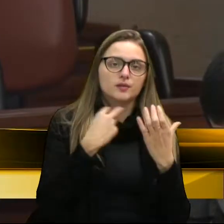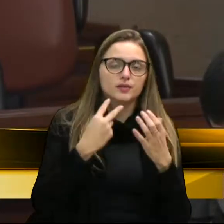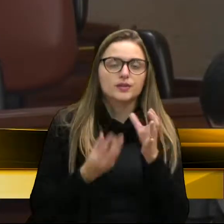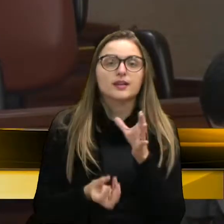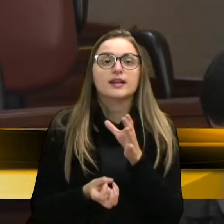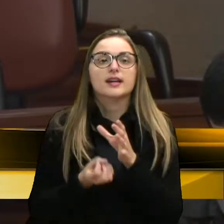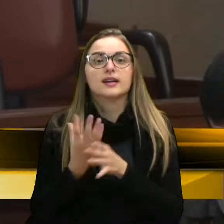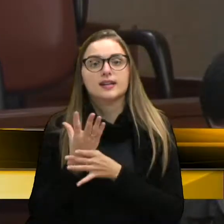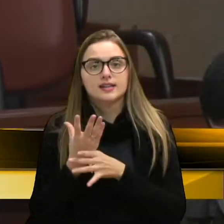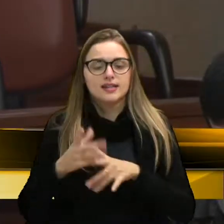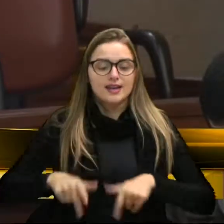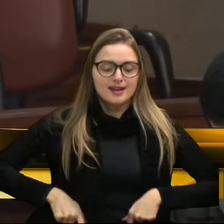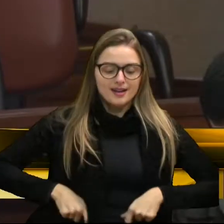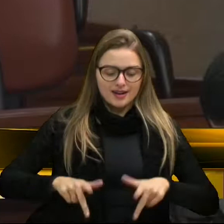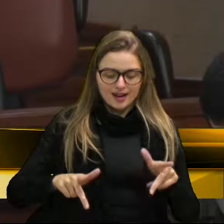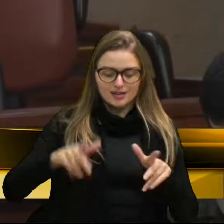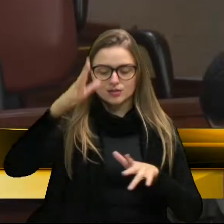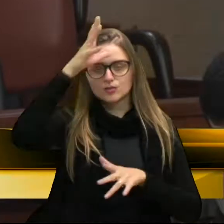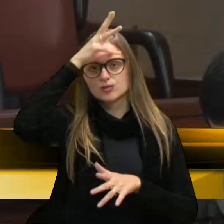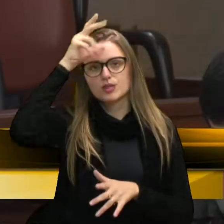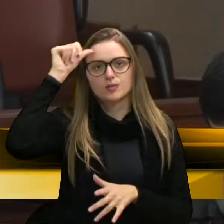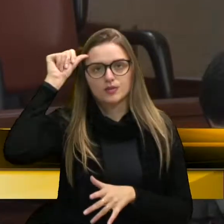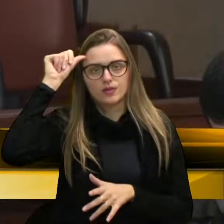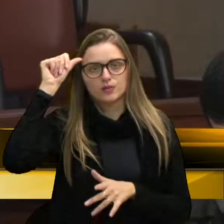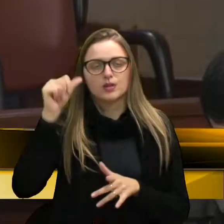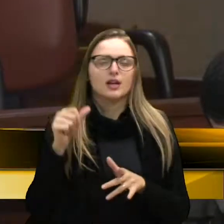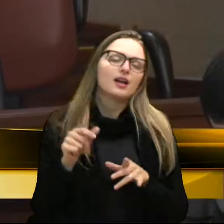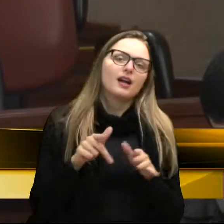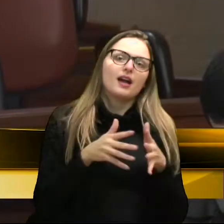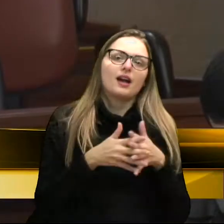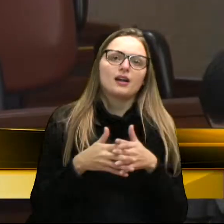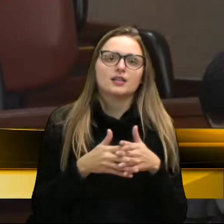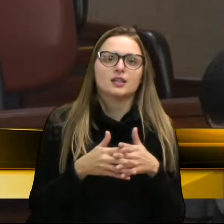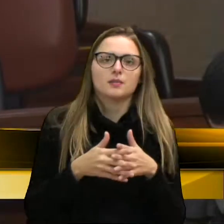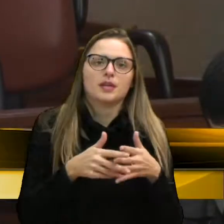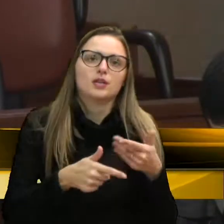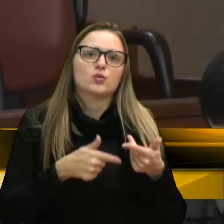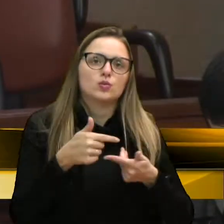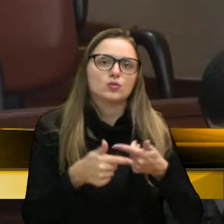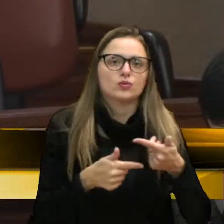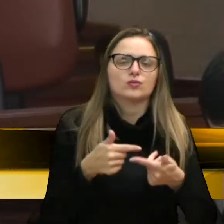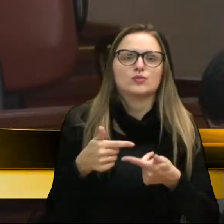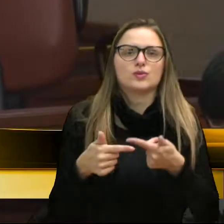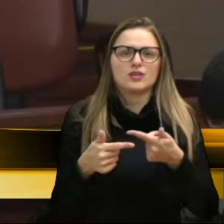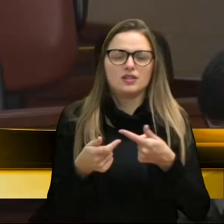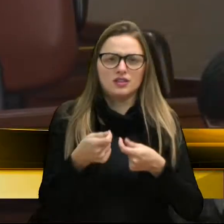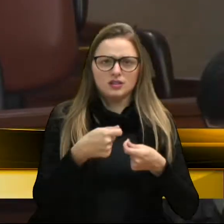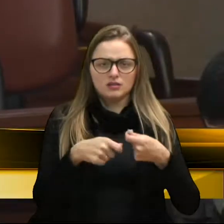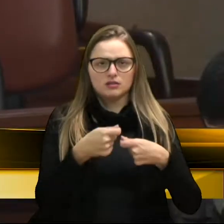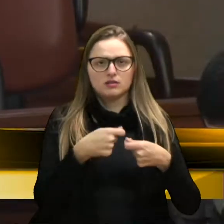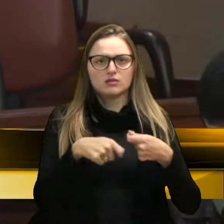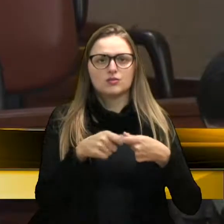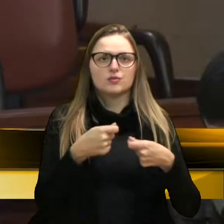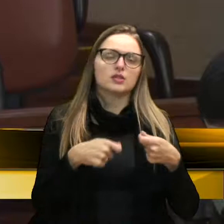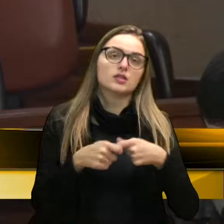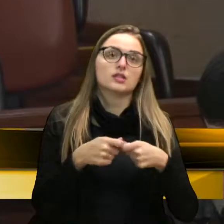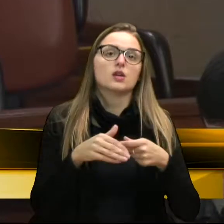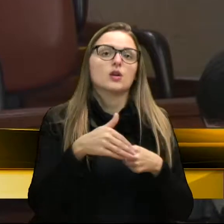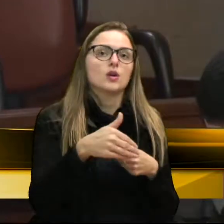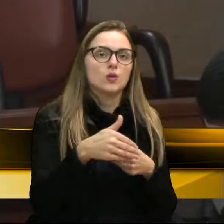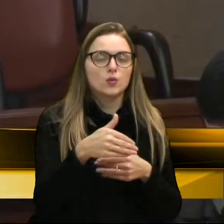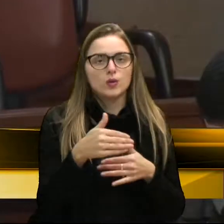atribuições e despesas ao Poder Executivo, interferindo na organização e funcionamento da administração ao legislar